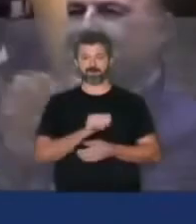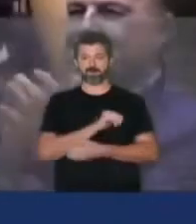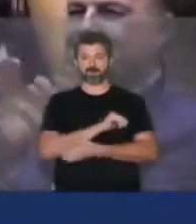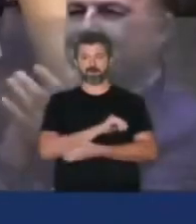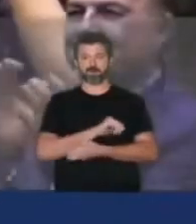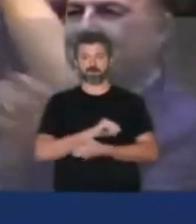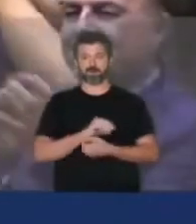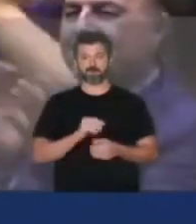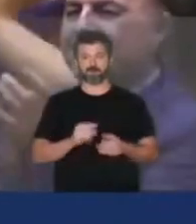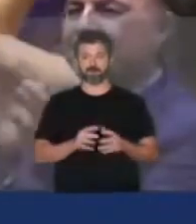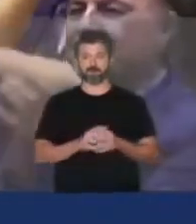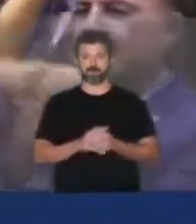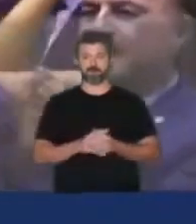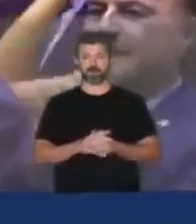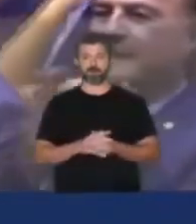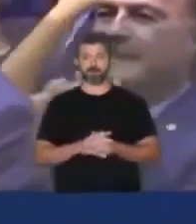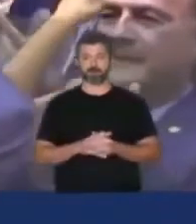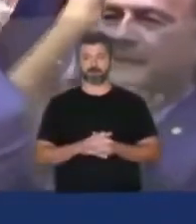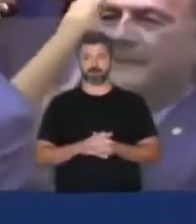para o biênio